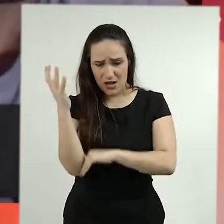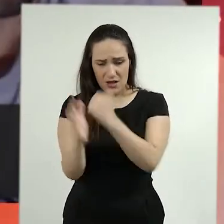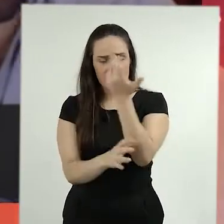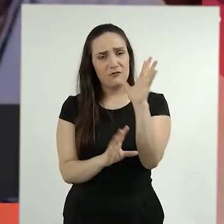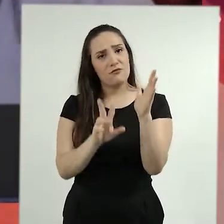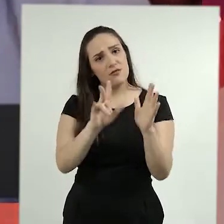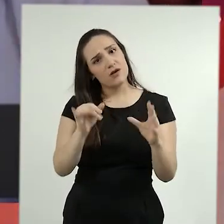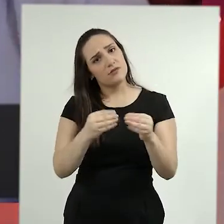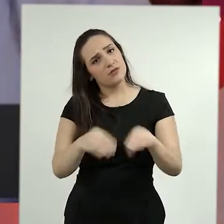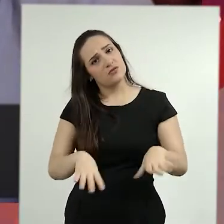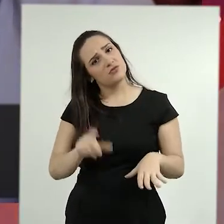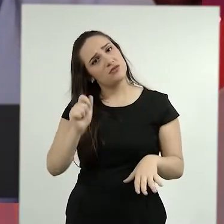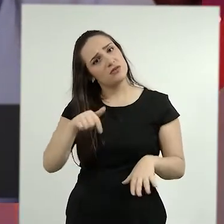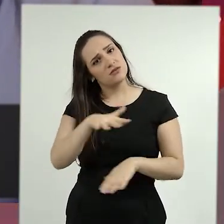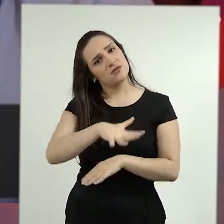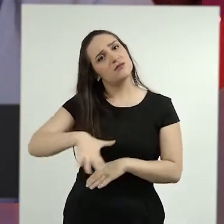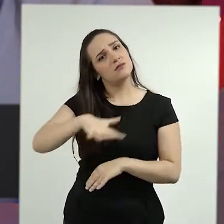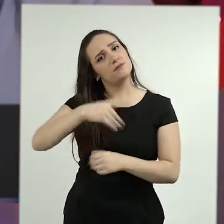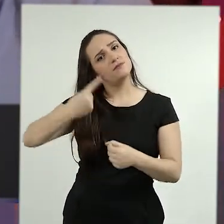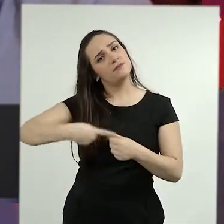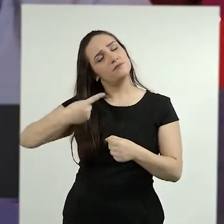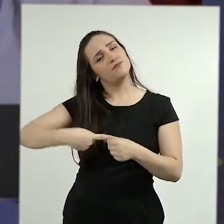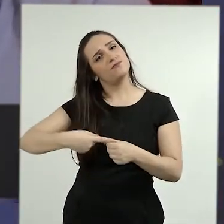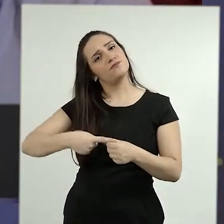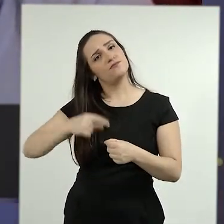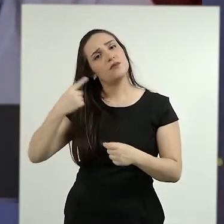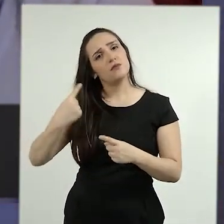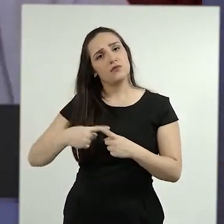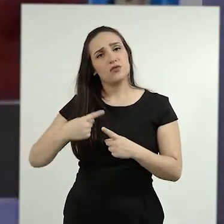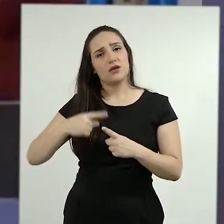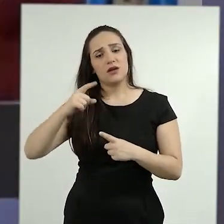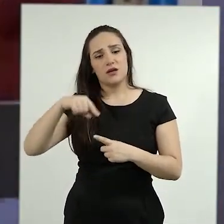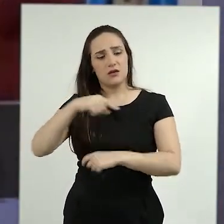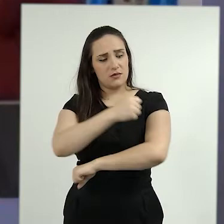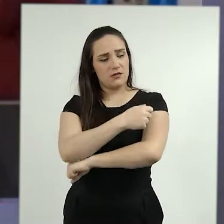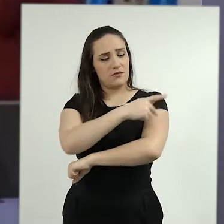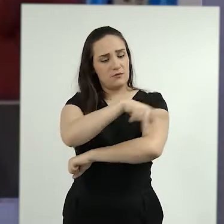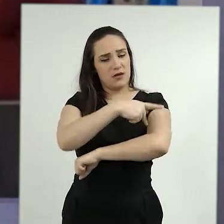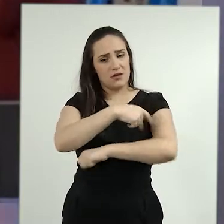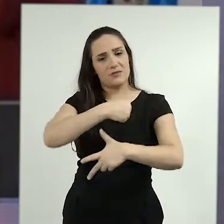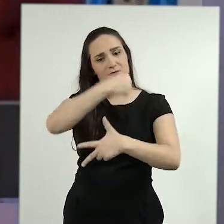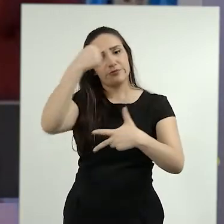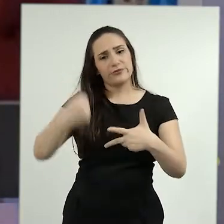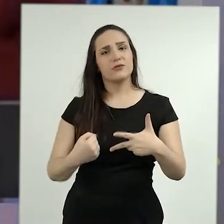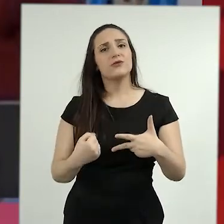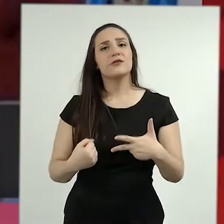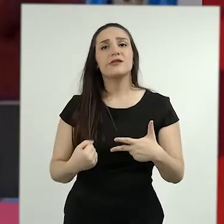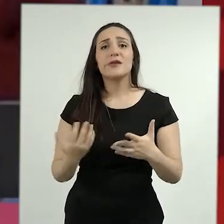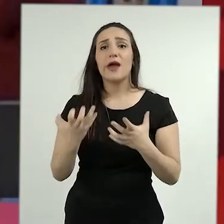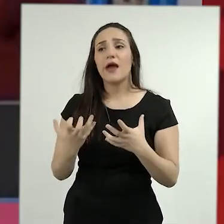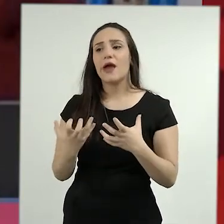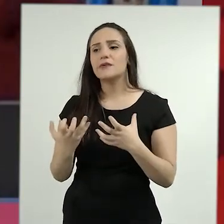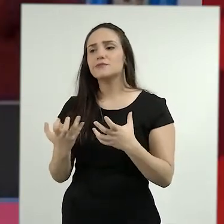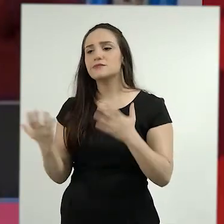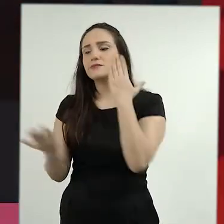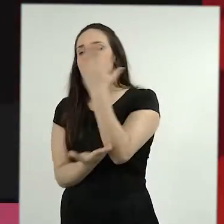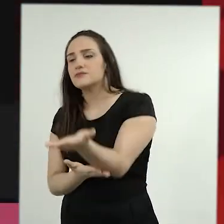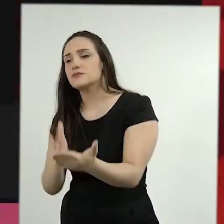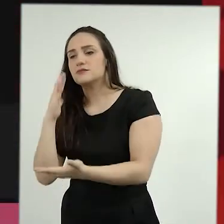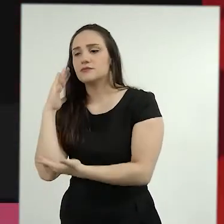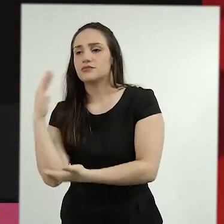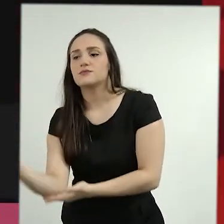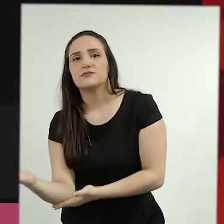tendo uma área de reserva ambiental na cidade. E esse é o Parque dos Poderes. Por enquanto, a gente ainda